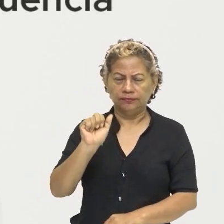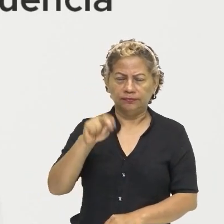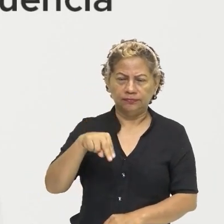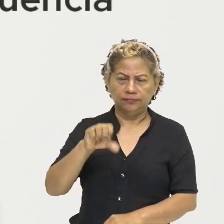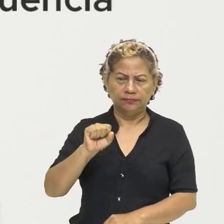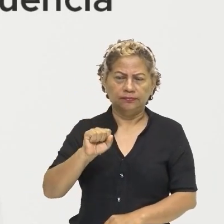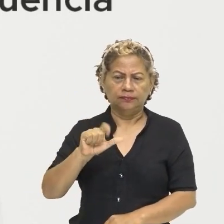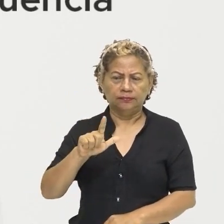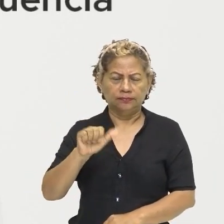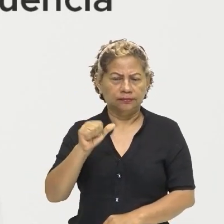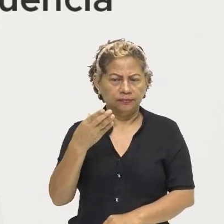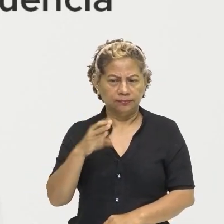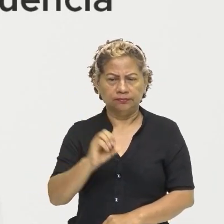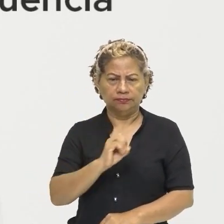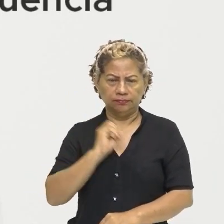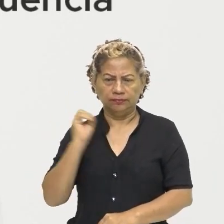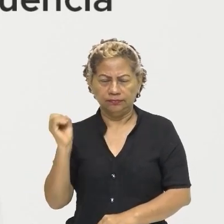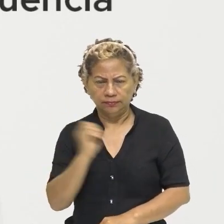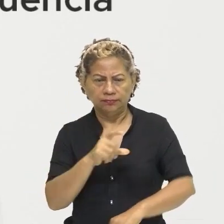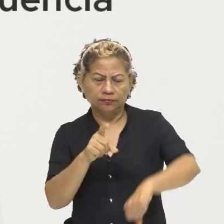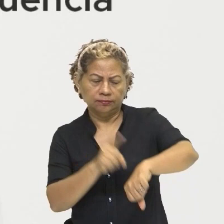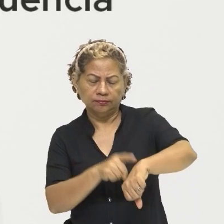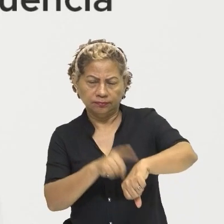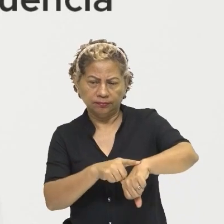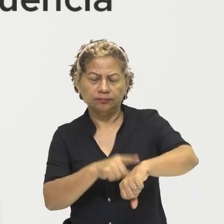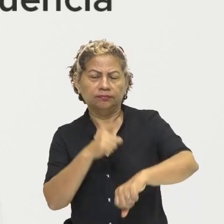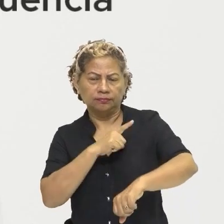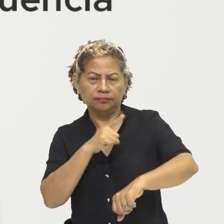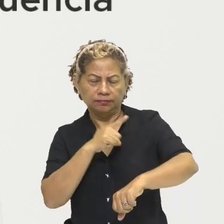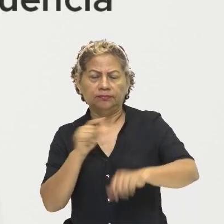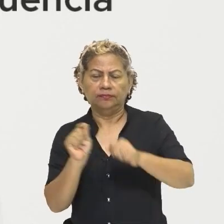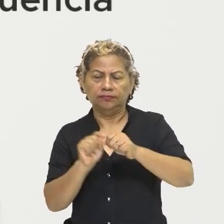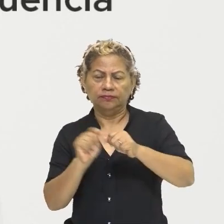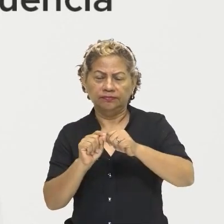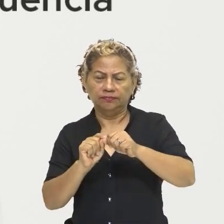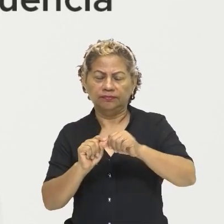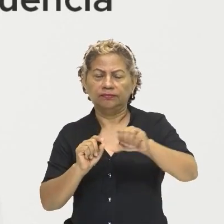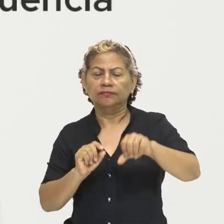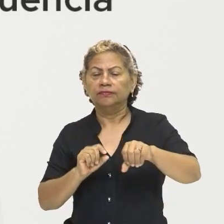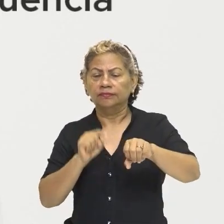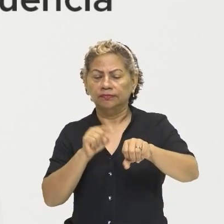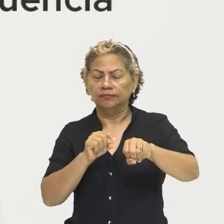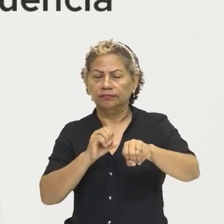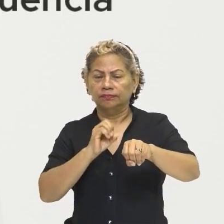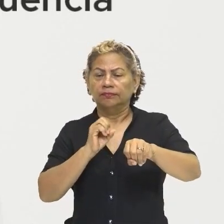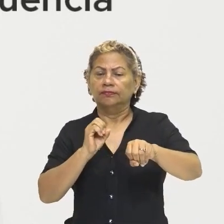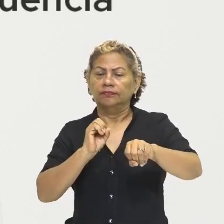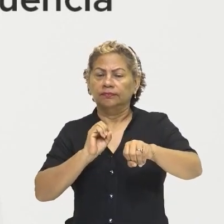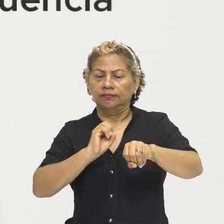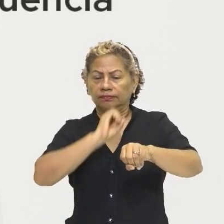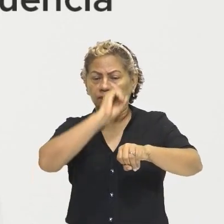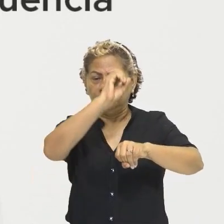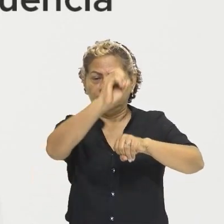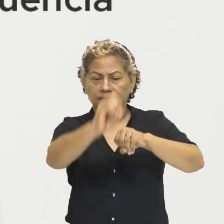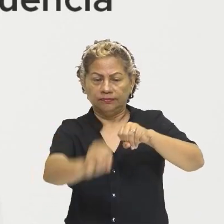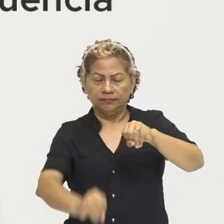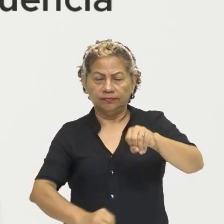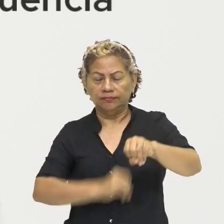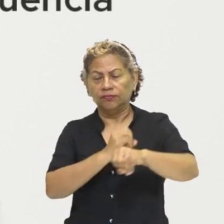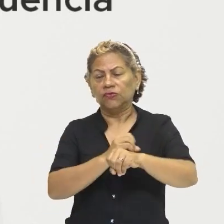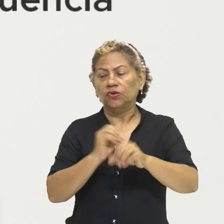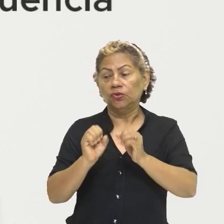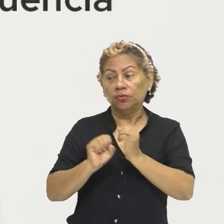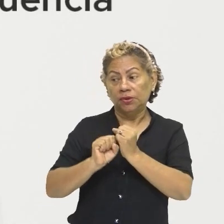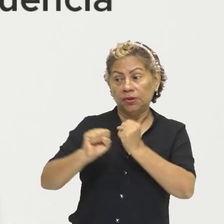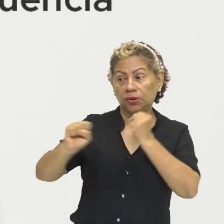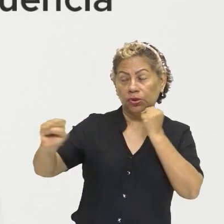que este demora para percorrer uma volta em torno do Sol, é fácil concluirmos que quanto mais longe o planeta